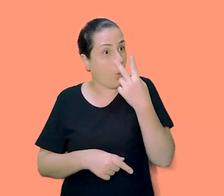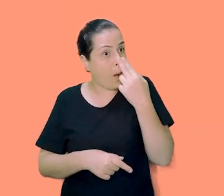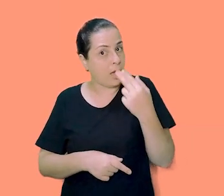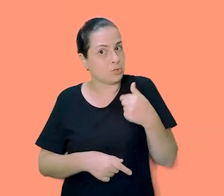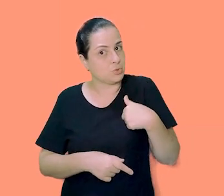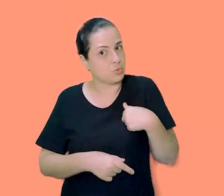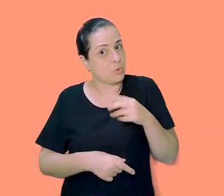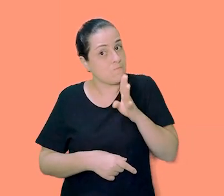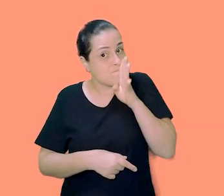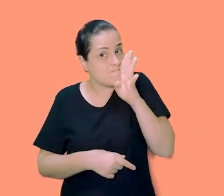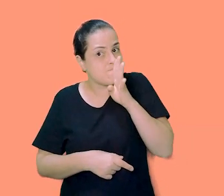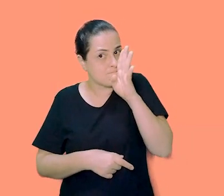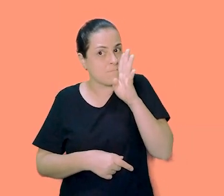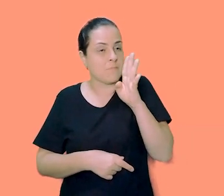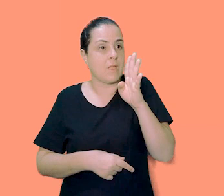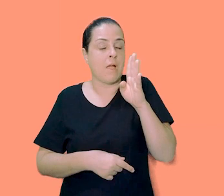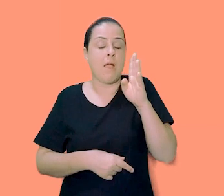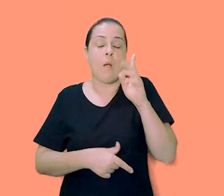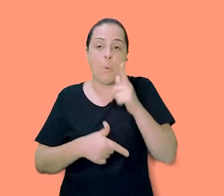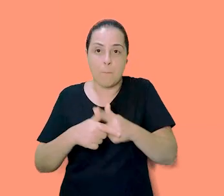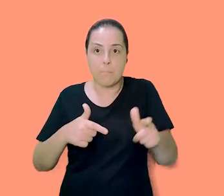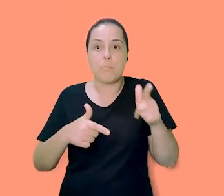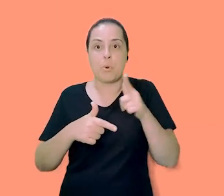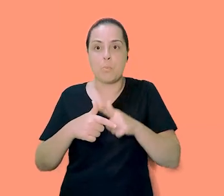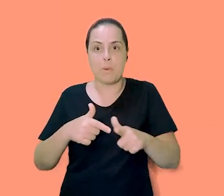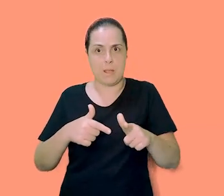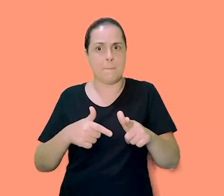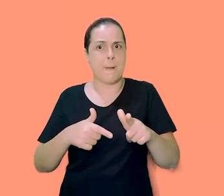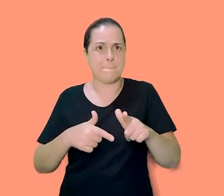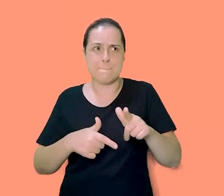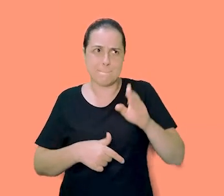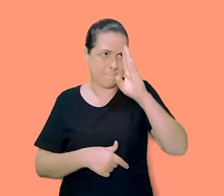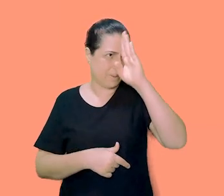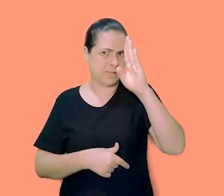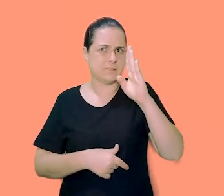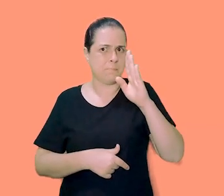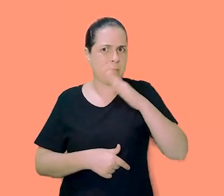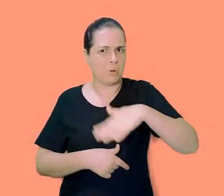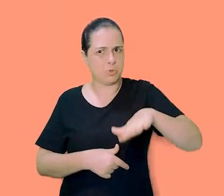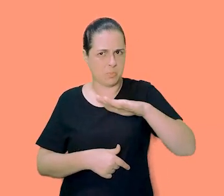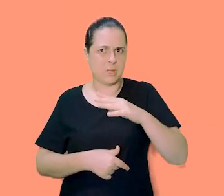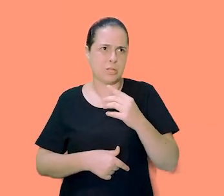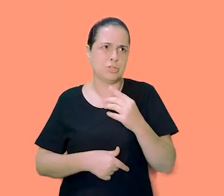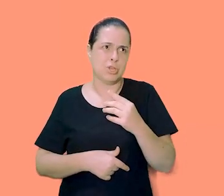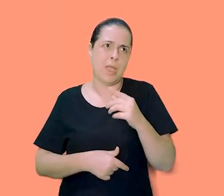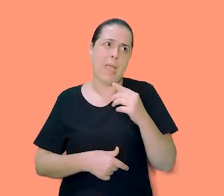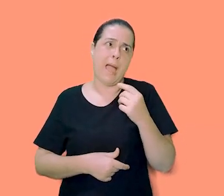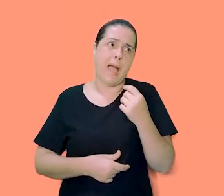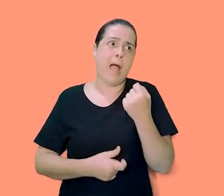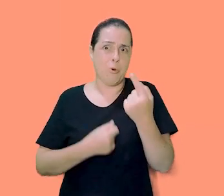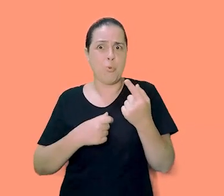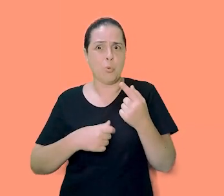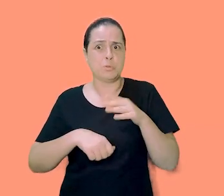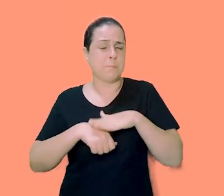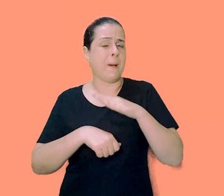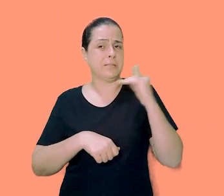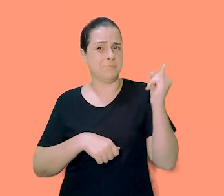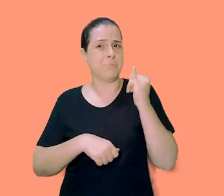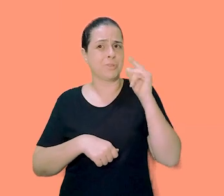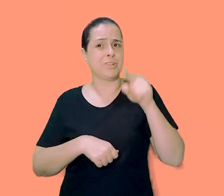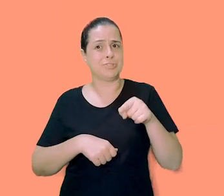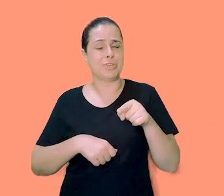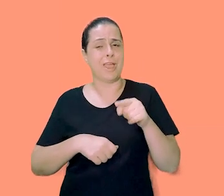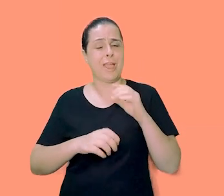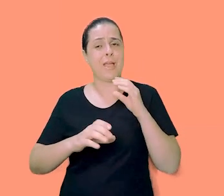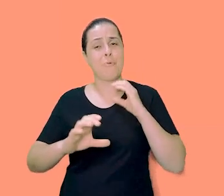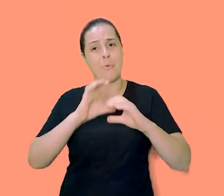não é a maior, mas é um dos maiores problemas da humanidade, é a comunicação. As pessoas já se comunicam muito mal por natureza, né?